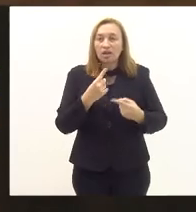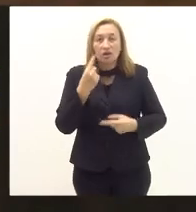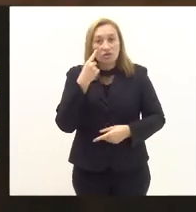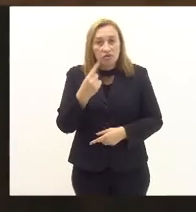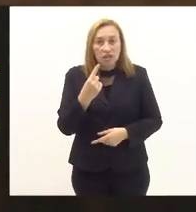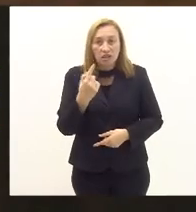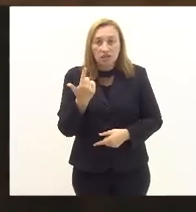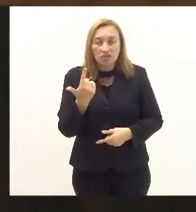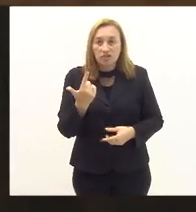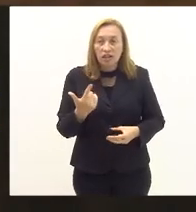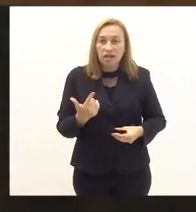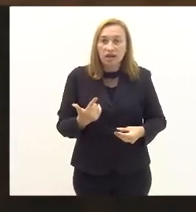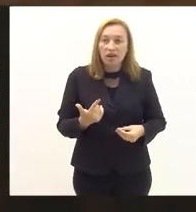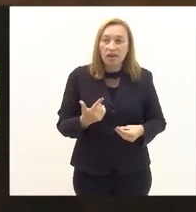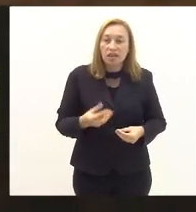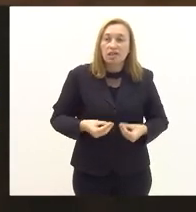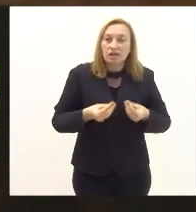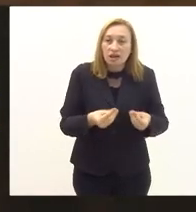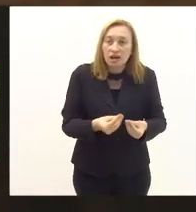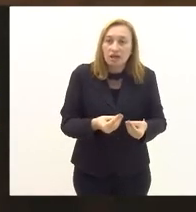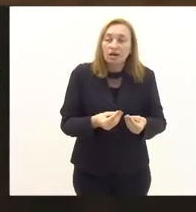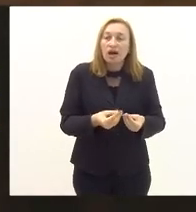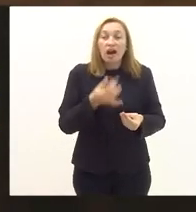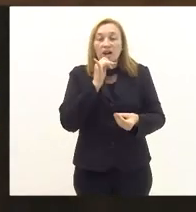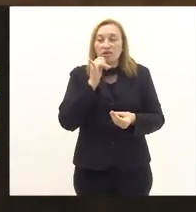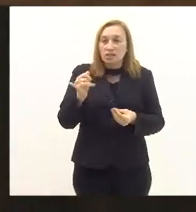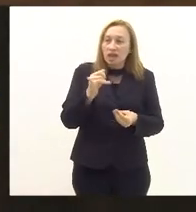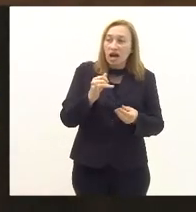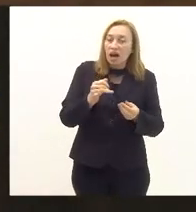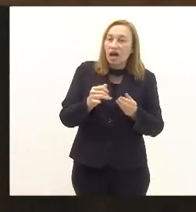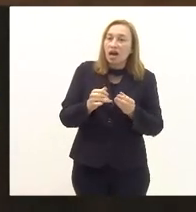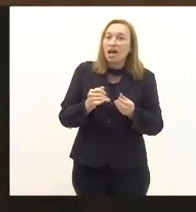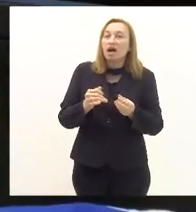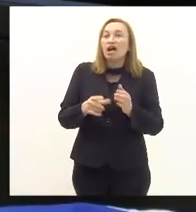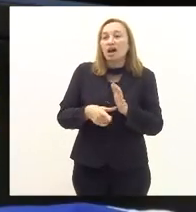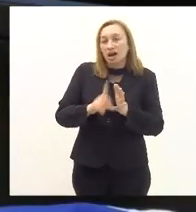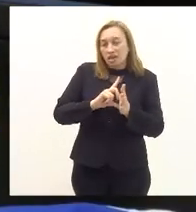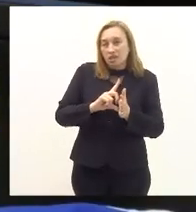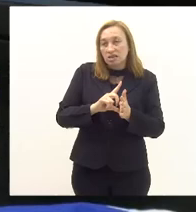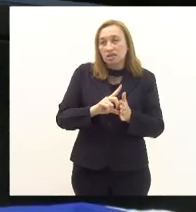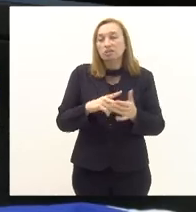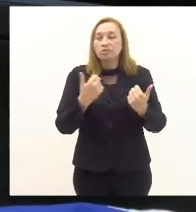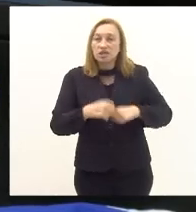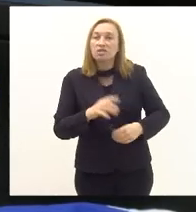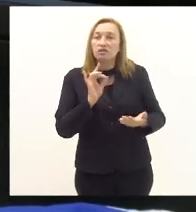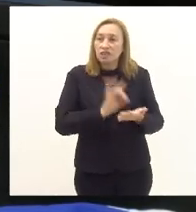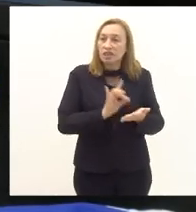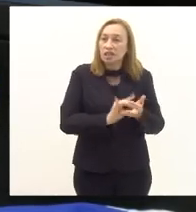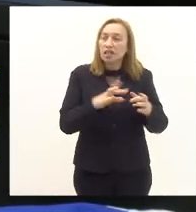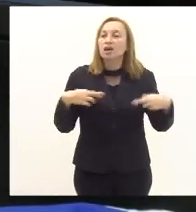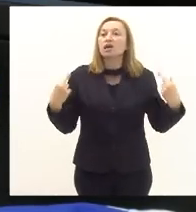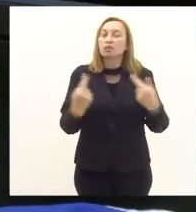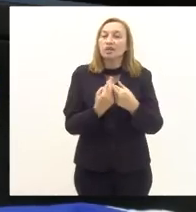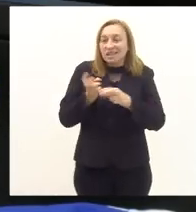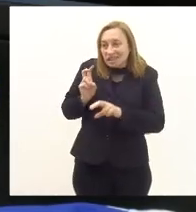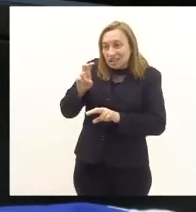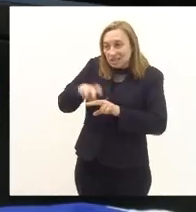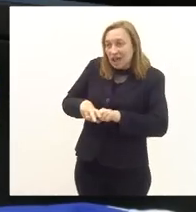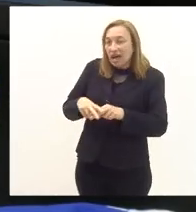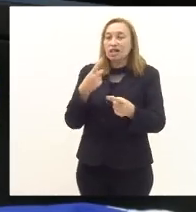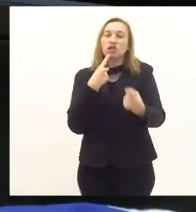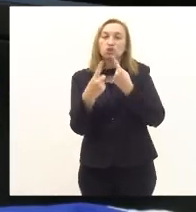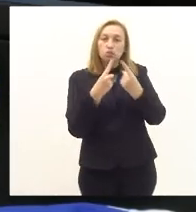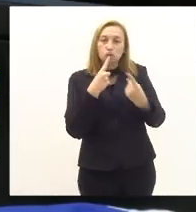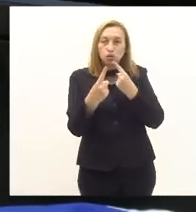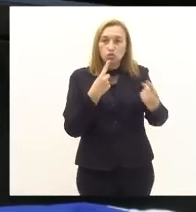não vai entregar, avisar antes, não criar expectativa. Então, acho que a gente tem que realmente reunir, sentar e